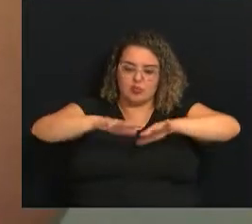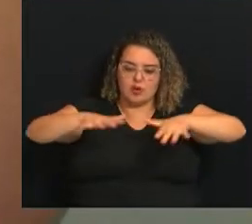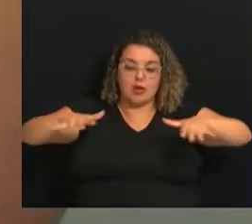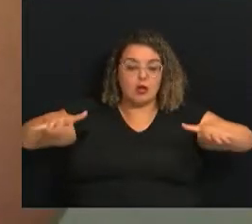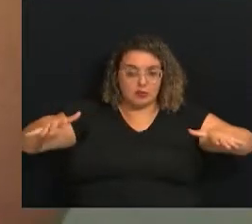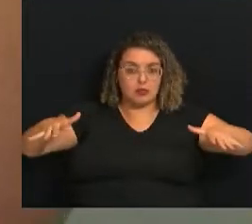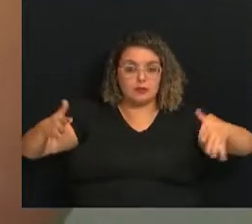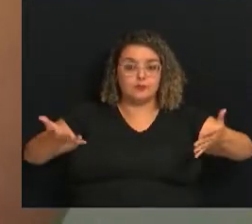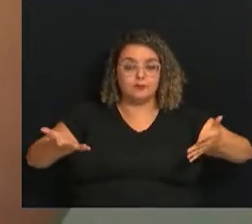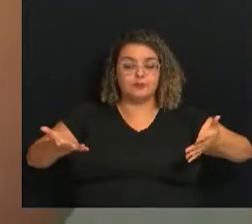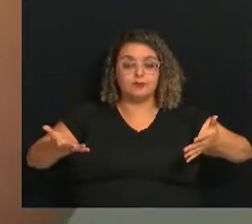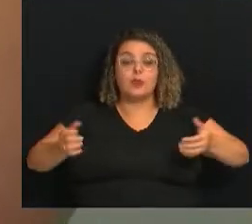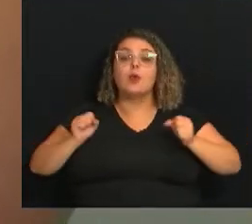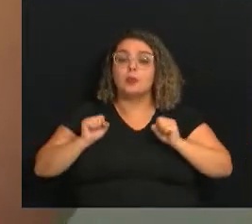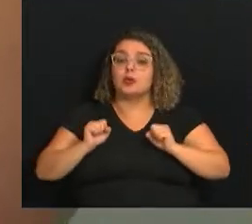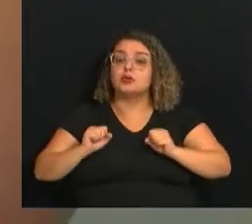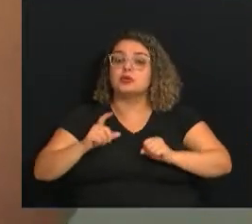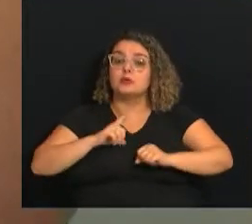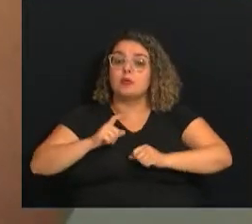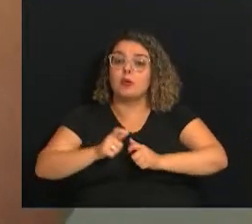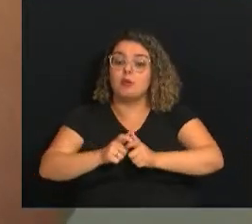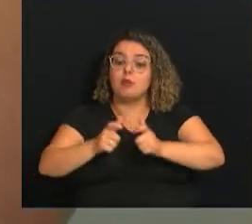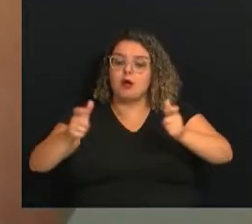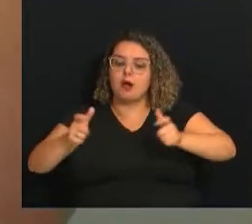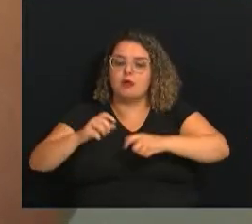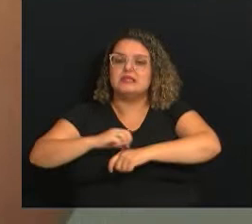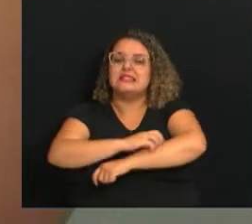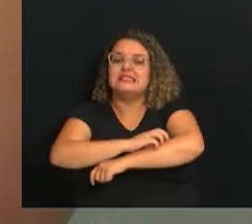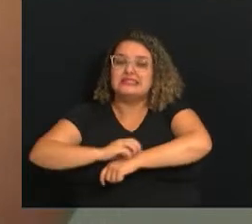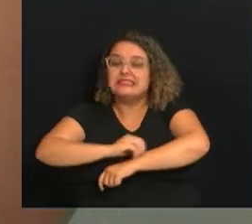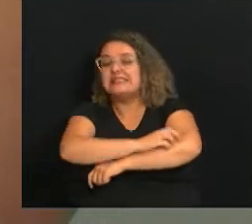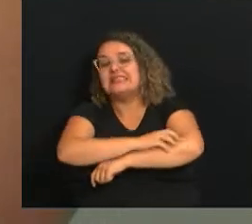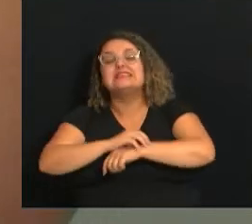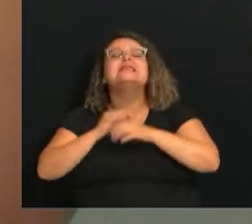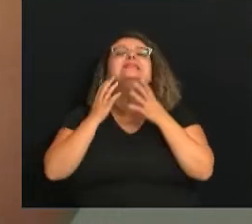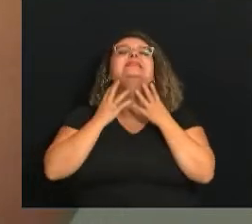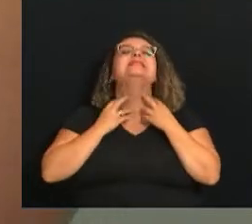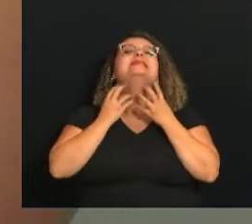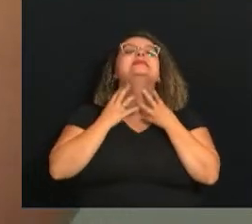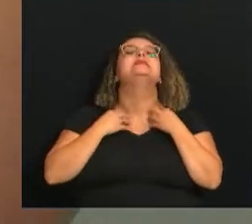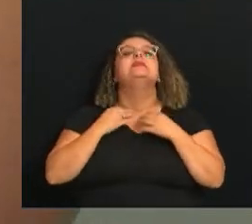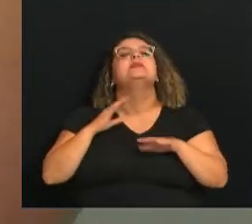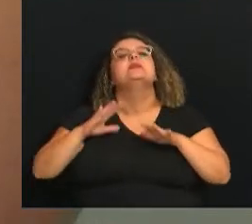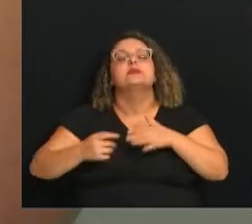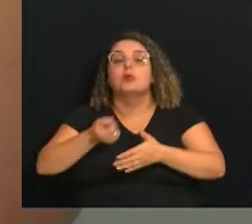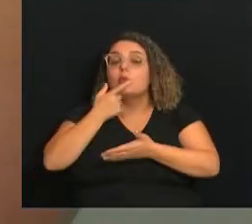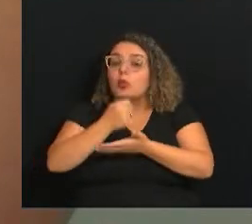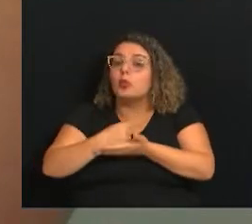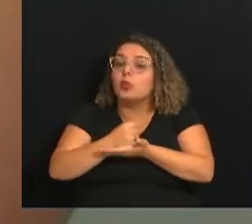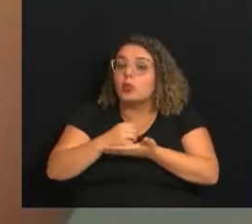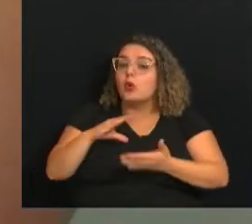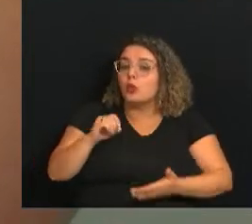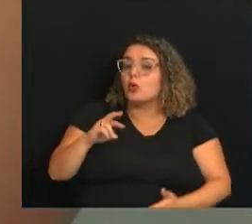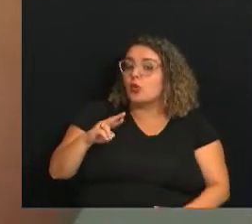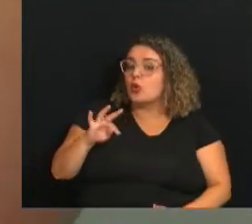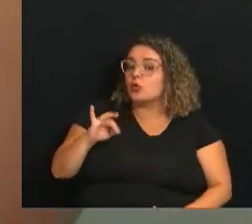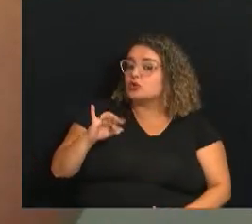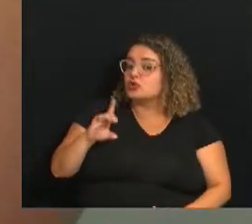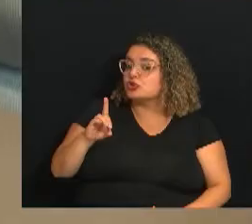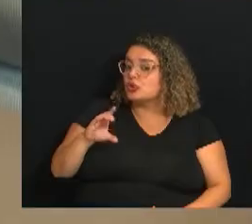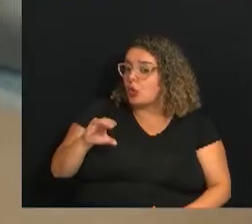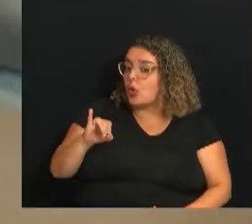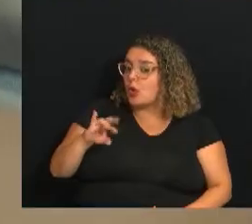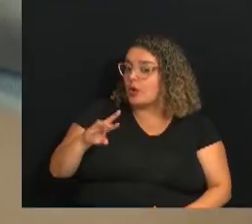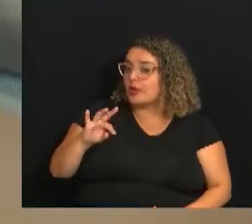então a gente pode ter uma intensidade maior da reação alérgica, e muitas vezes necessidade de uso até de antialérgicos e corticoides venosos para ter uma melhora do